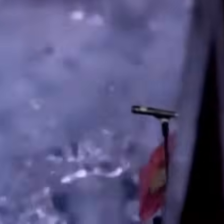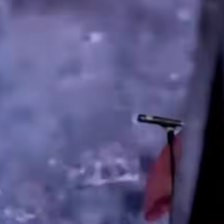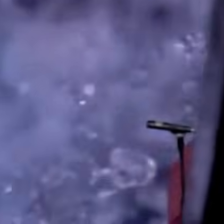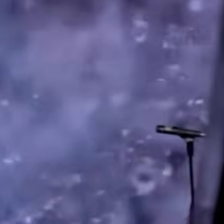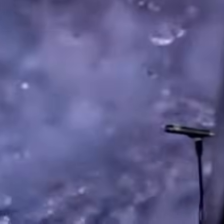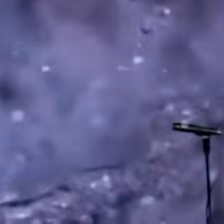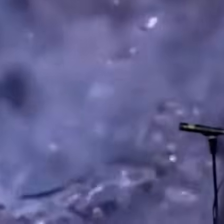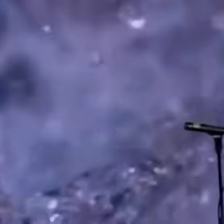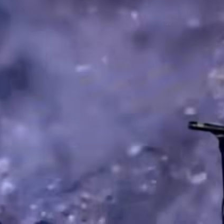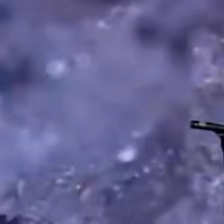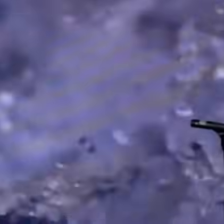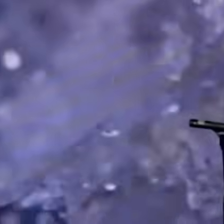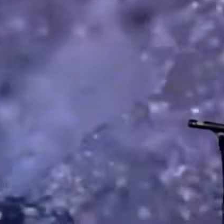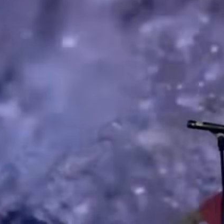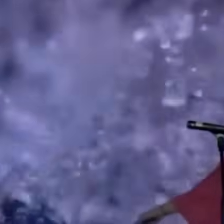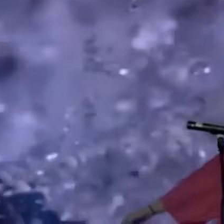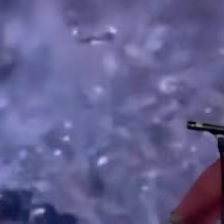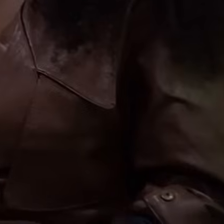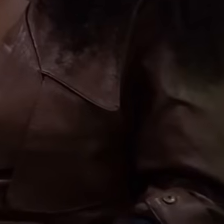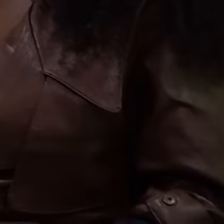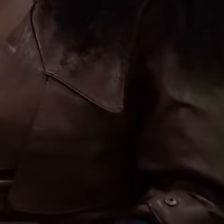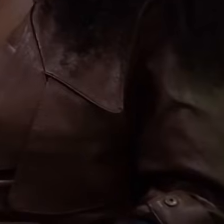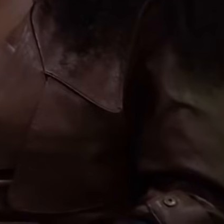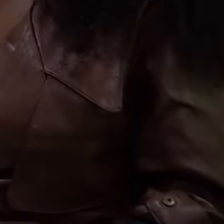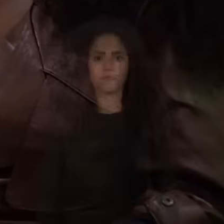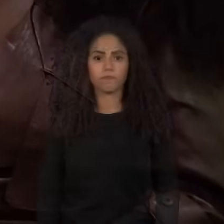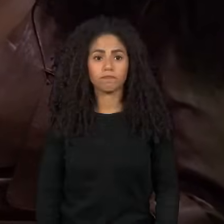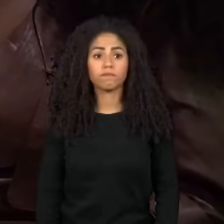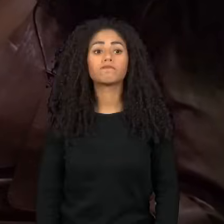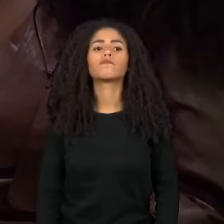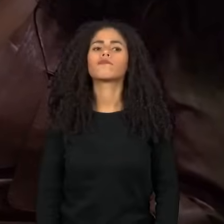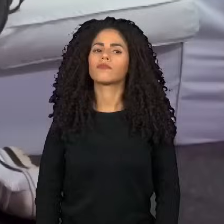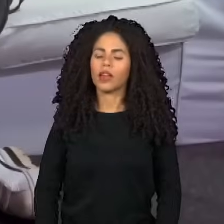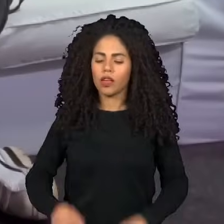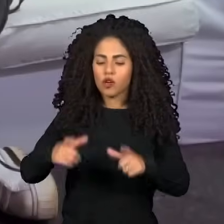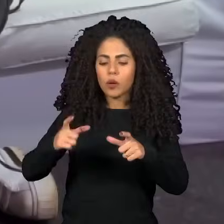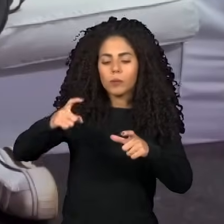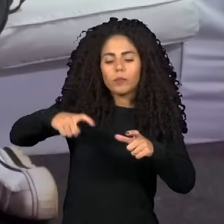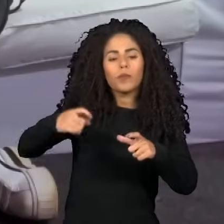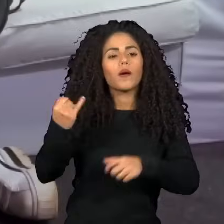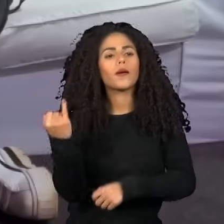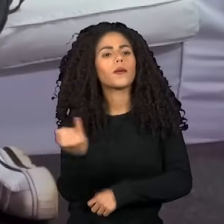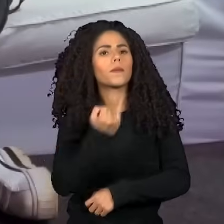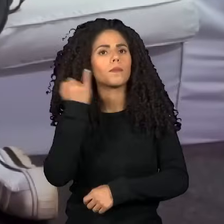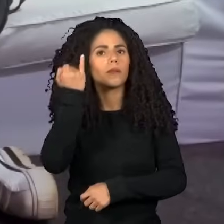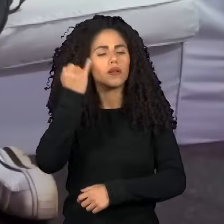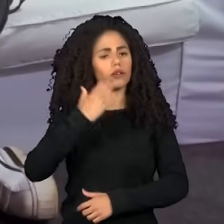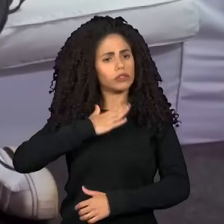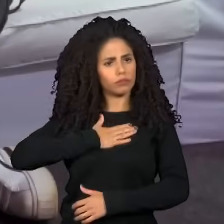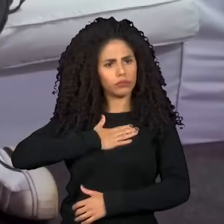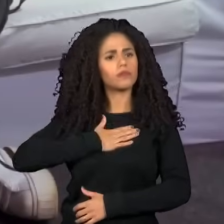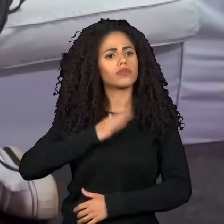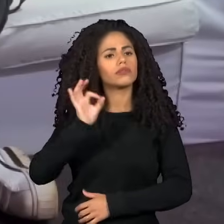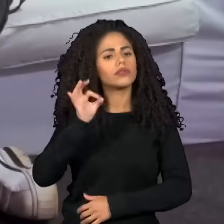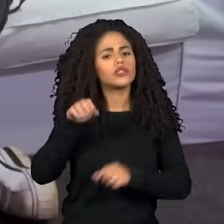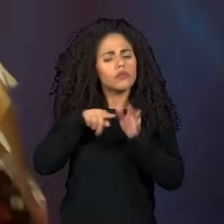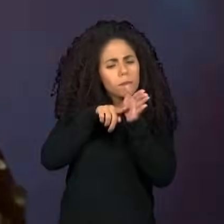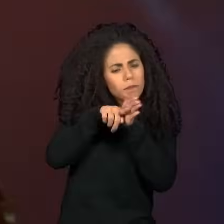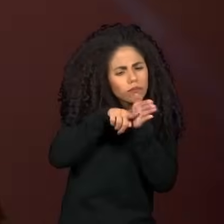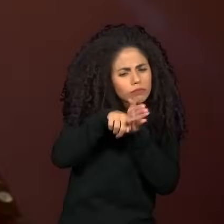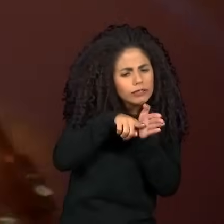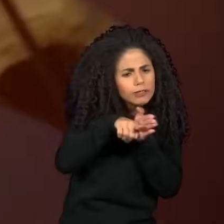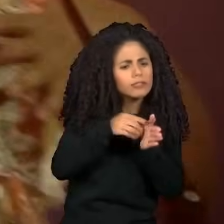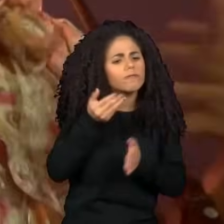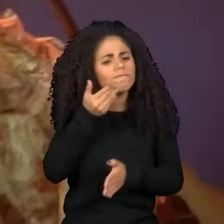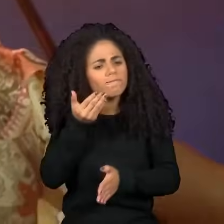santa salvou o beijo. Esse disco, ele é um disco que foi produzido minuciosamente, assim. É um disco de muita pesquisa, de